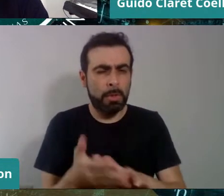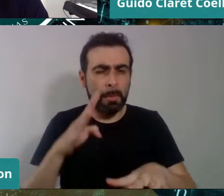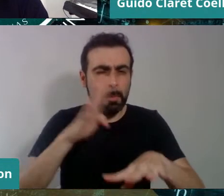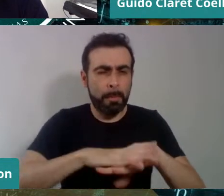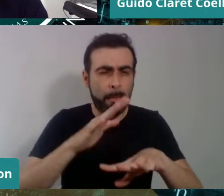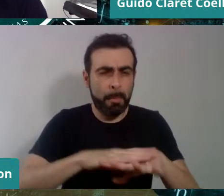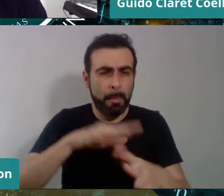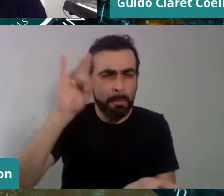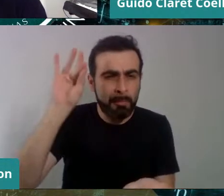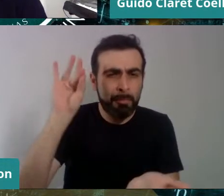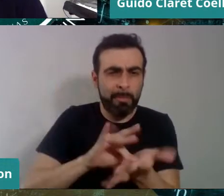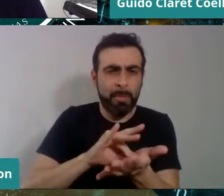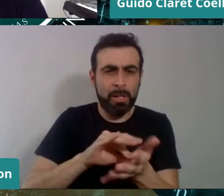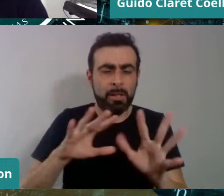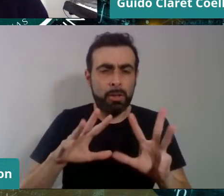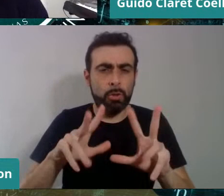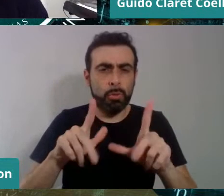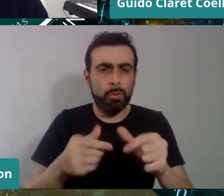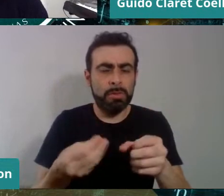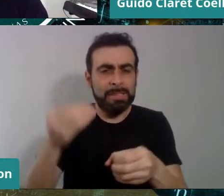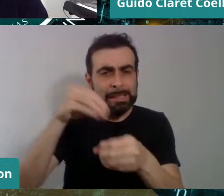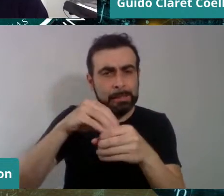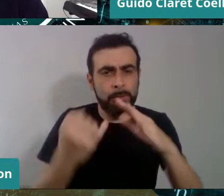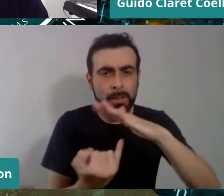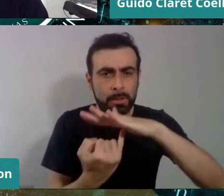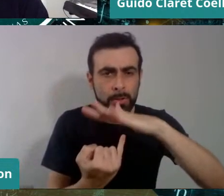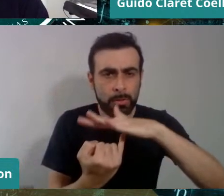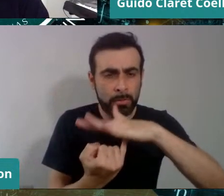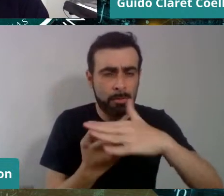matemática nas instituições públicas,